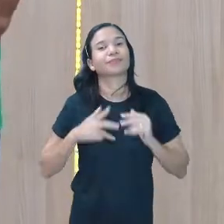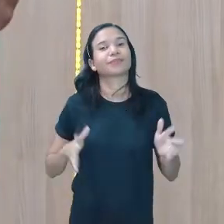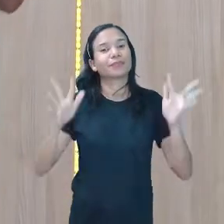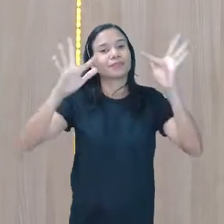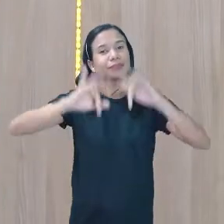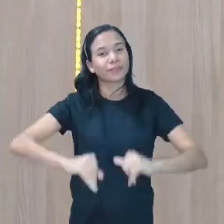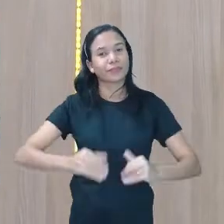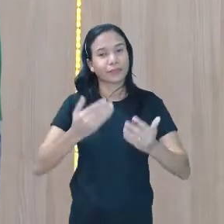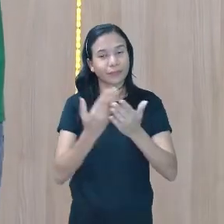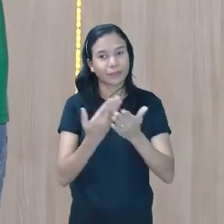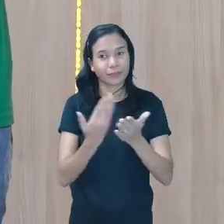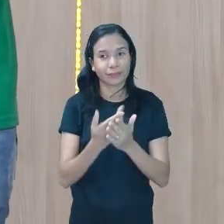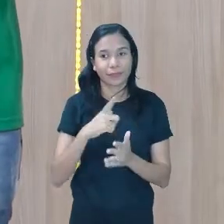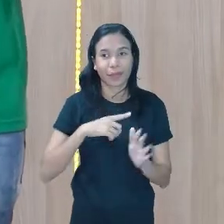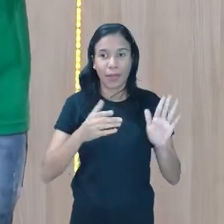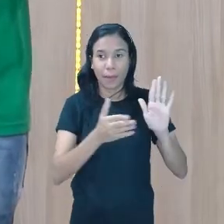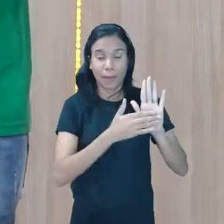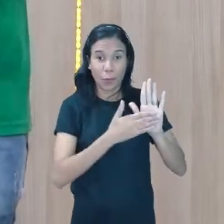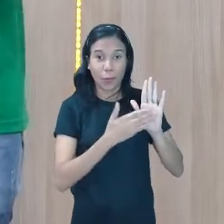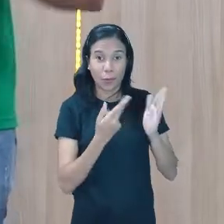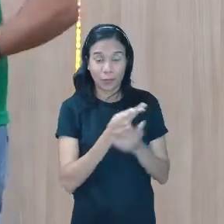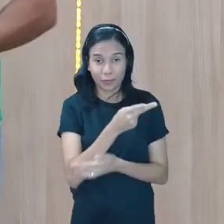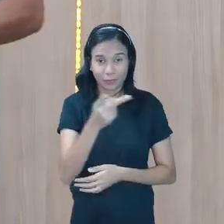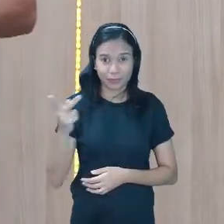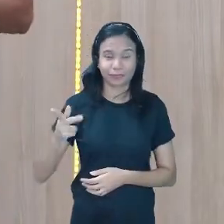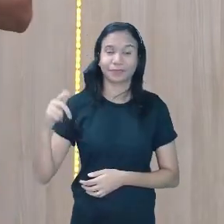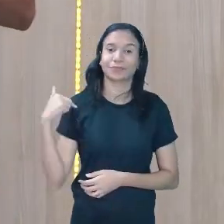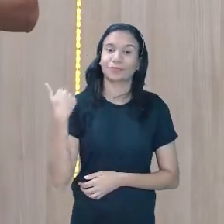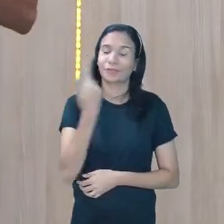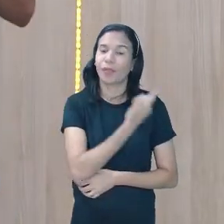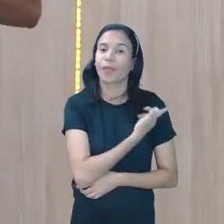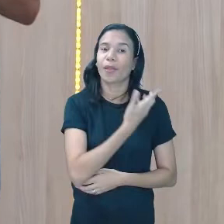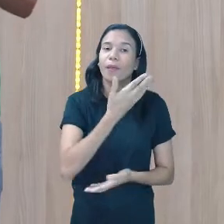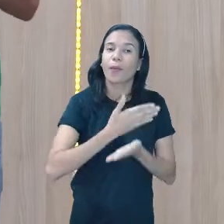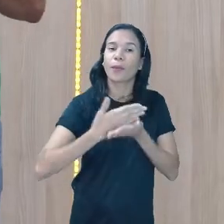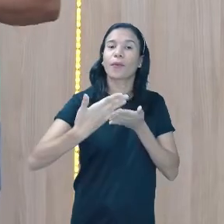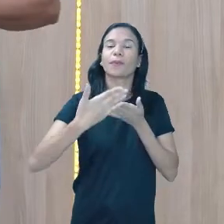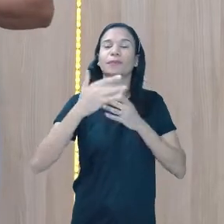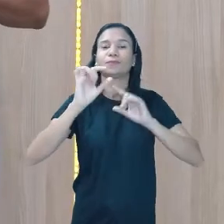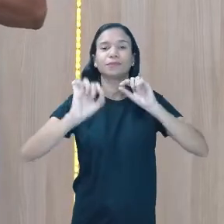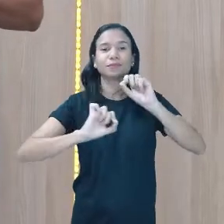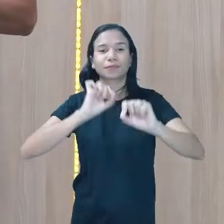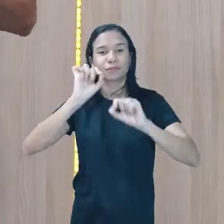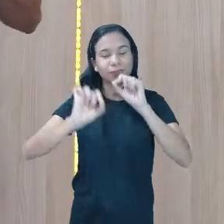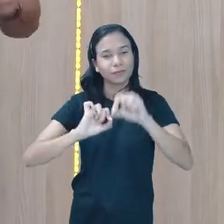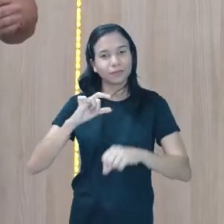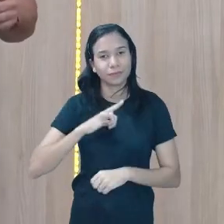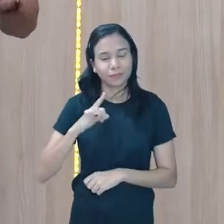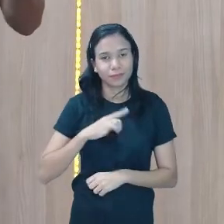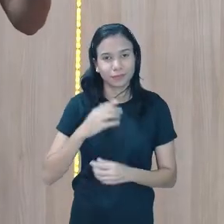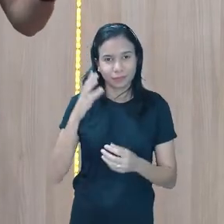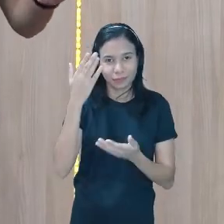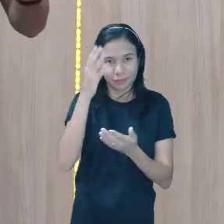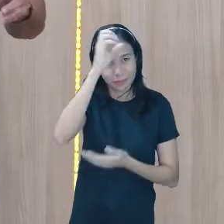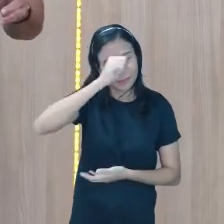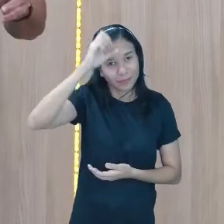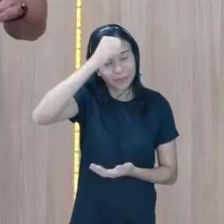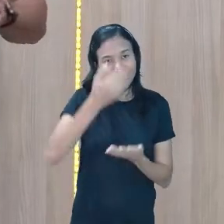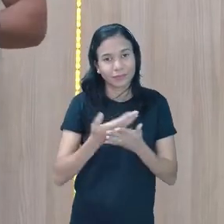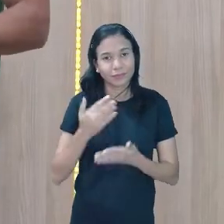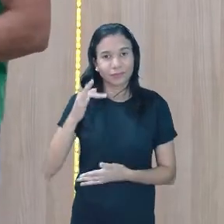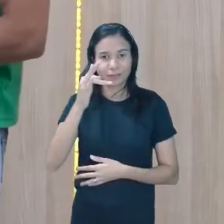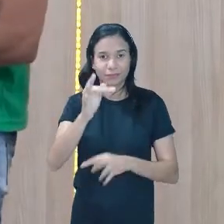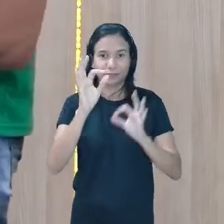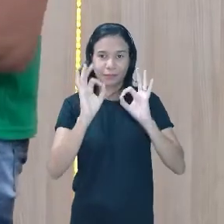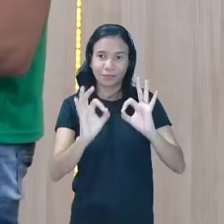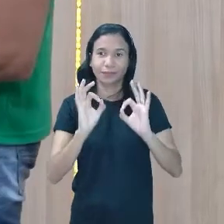eu gostaria de deixar aqui uma proposta para vocês, certo? Para a gente introduzir aí o que é que a gente vai ver na próxima aula,